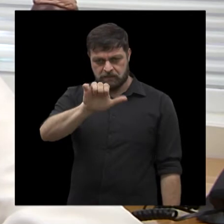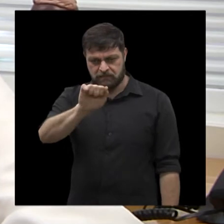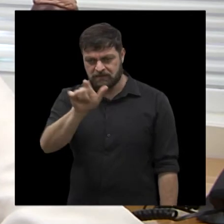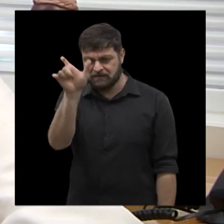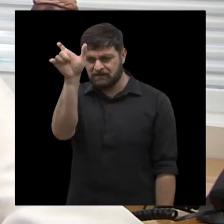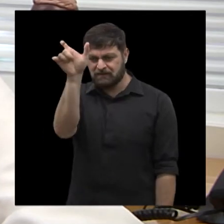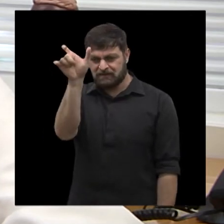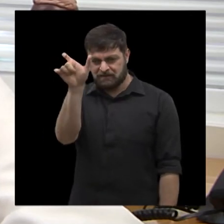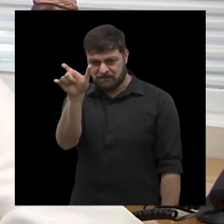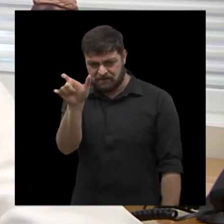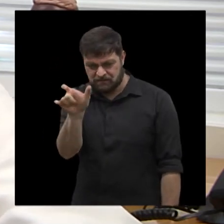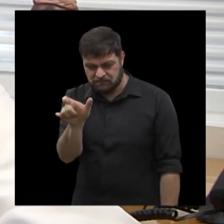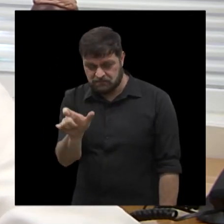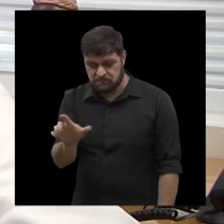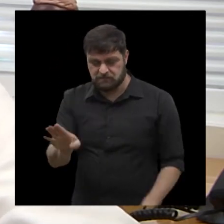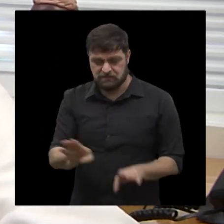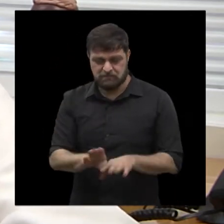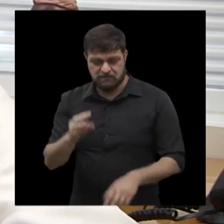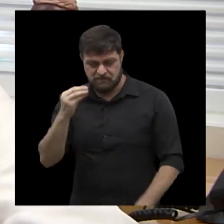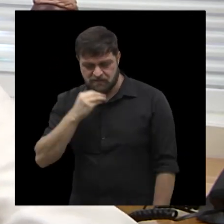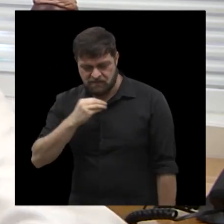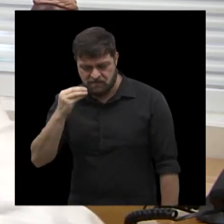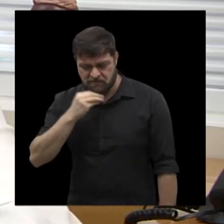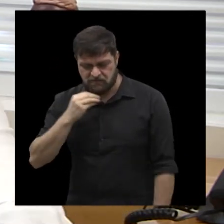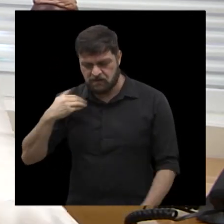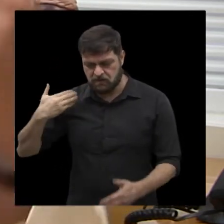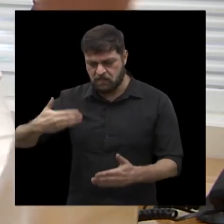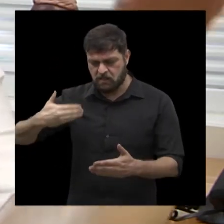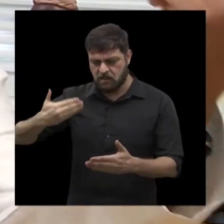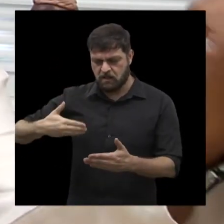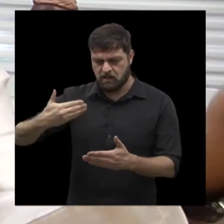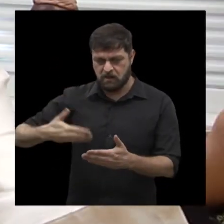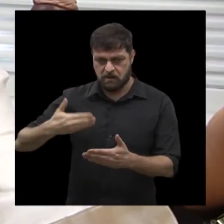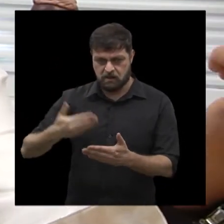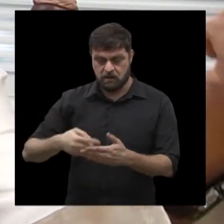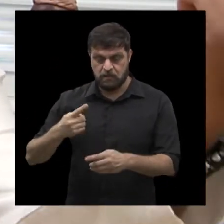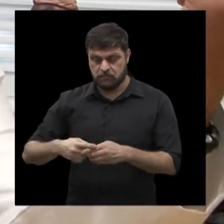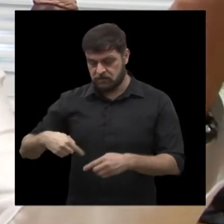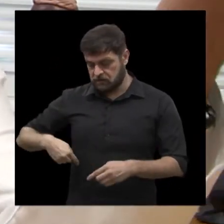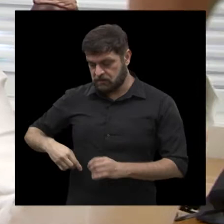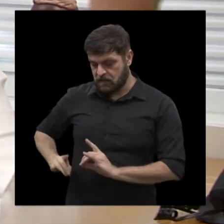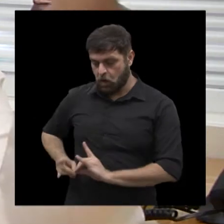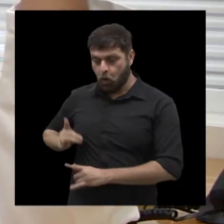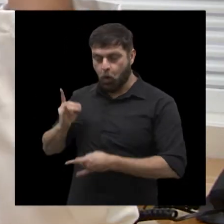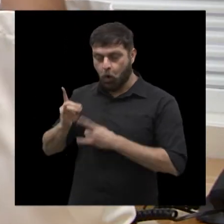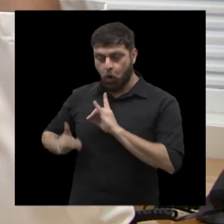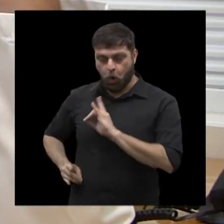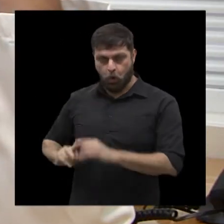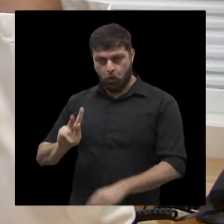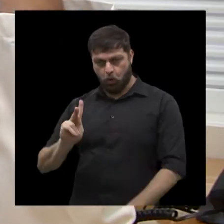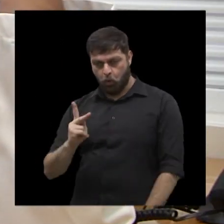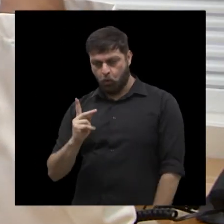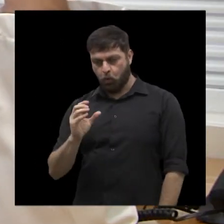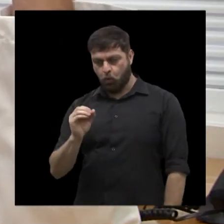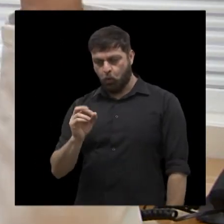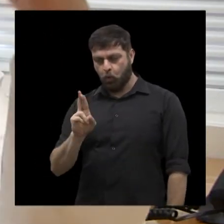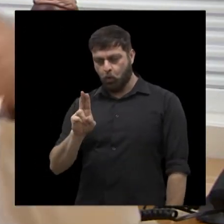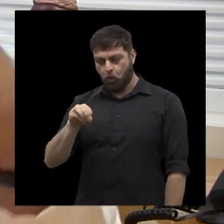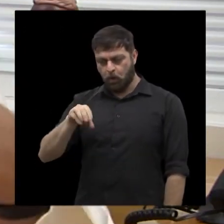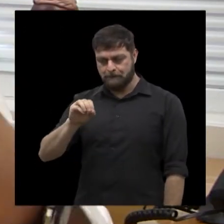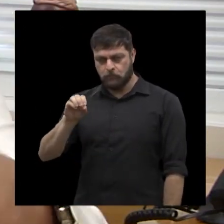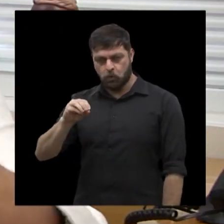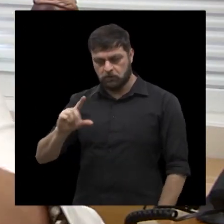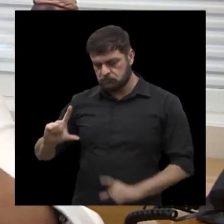mais anêmica, mas com o passar do tempo, por falta daquele hormônio que eu disse lá atrás, que é a eritropoetina,